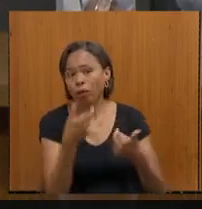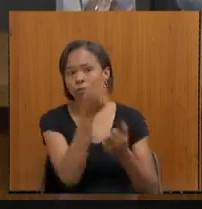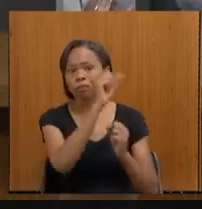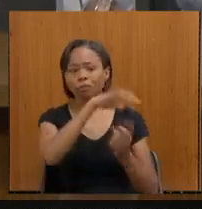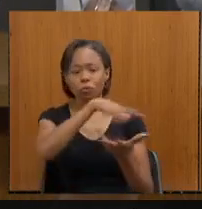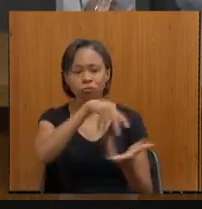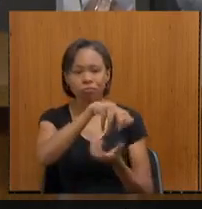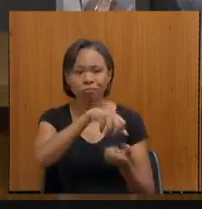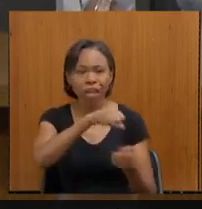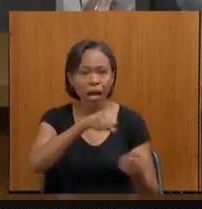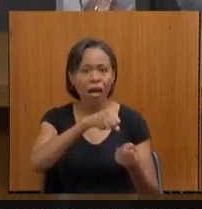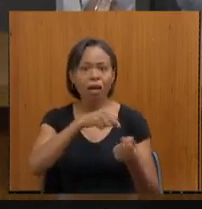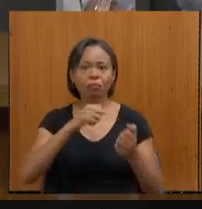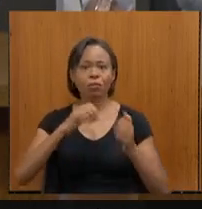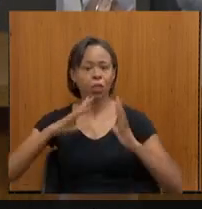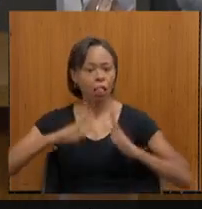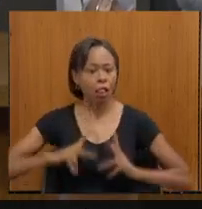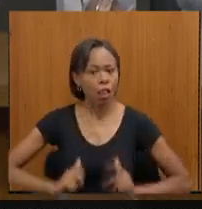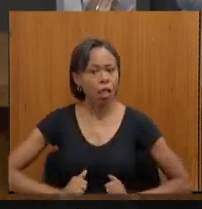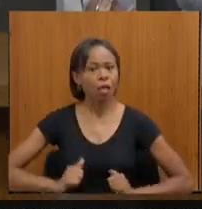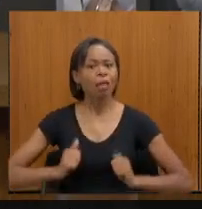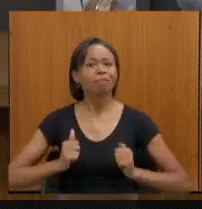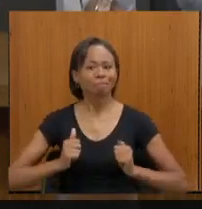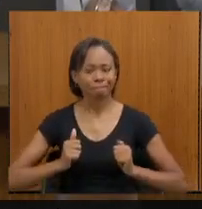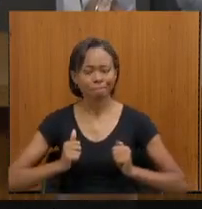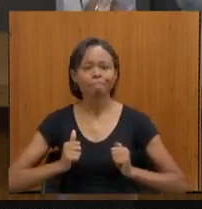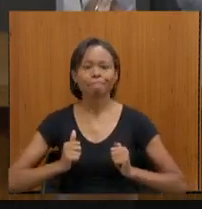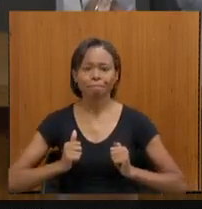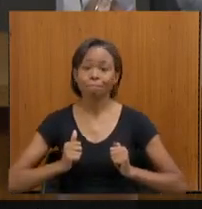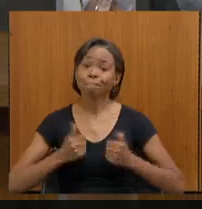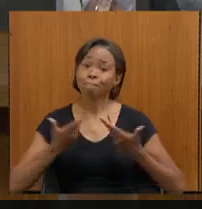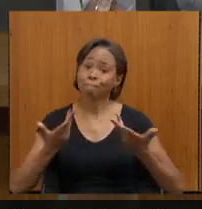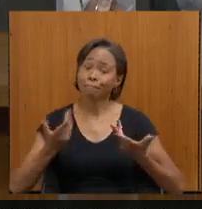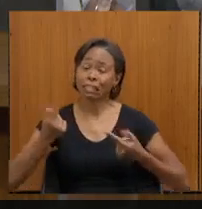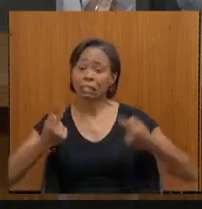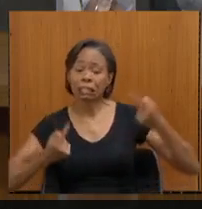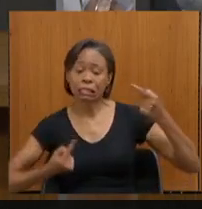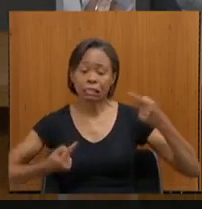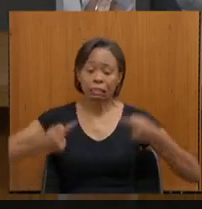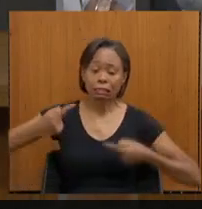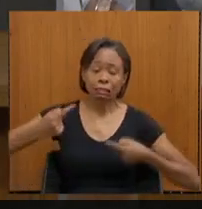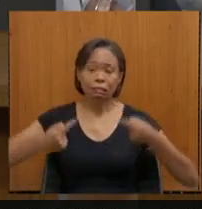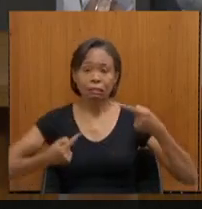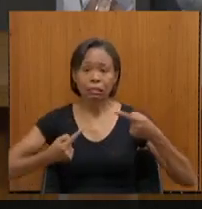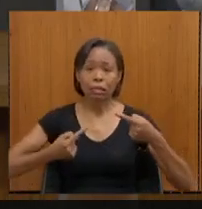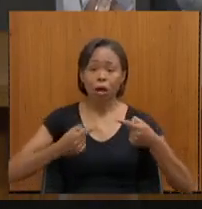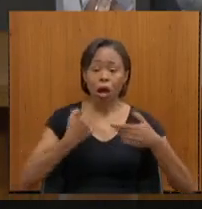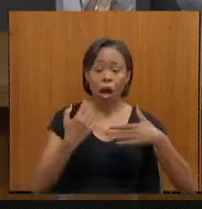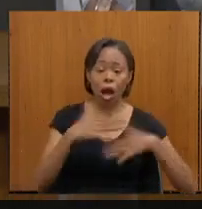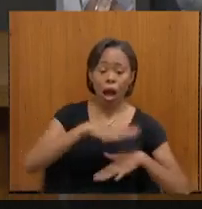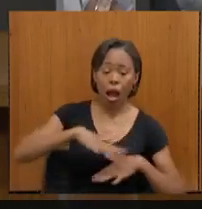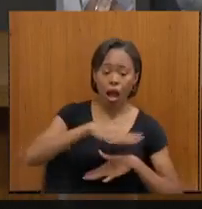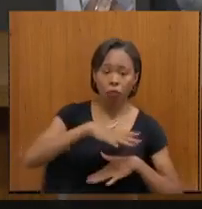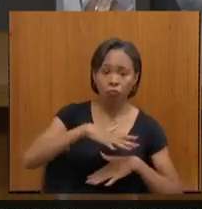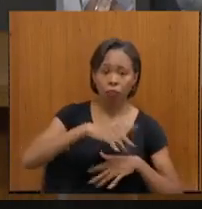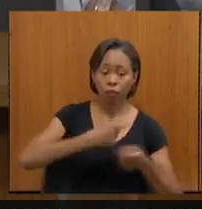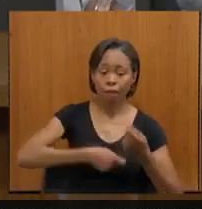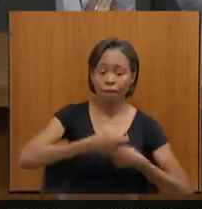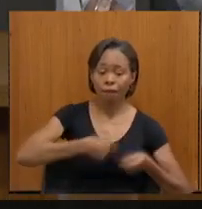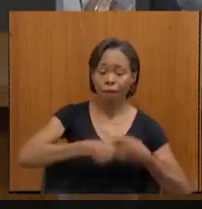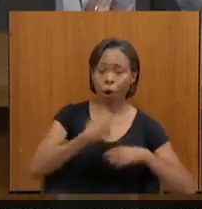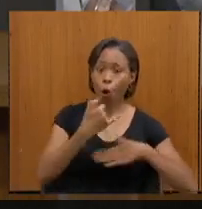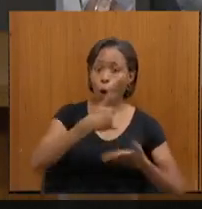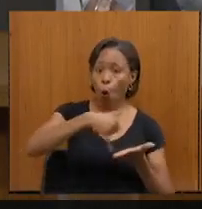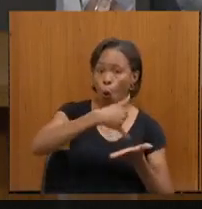Empreendimentos limpos então com isso isso é um dilema que o mercado de óleo e gás precisa enfrentar e